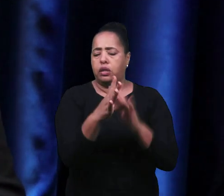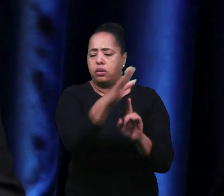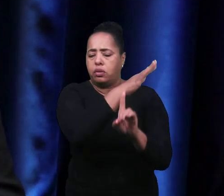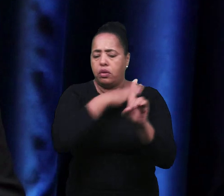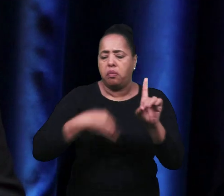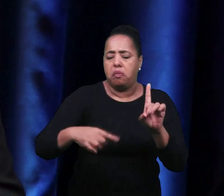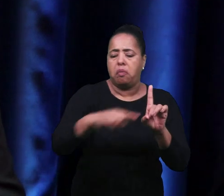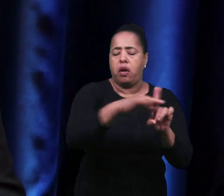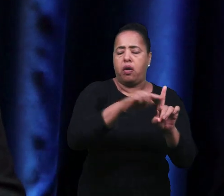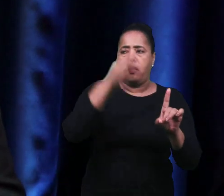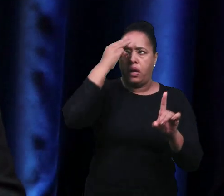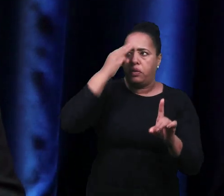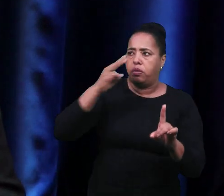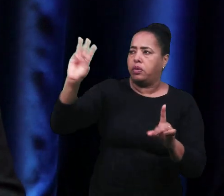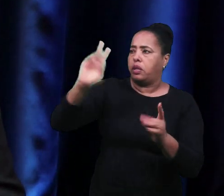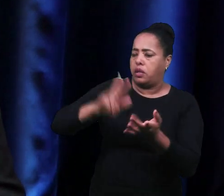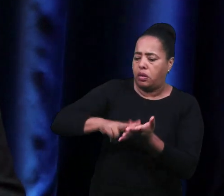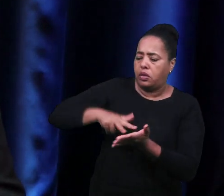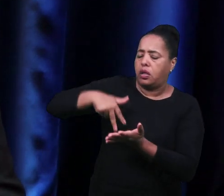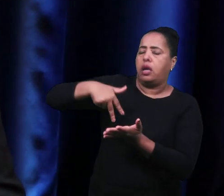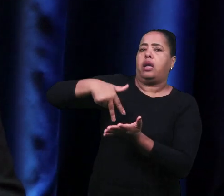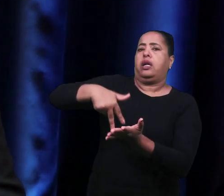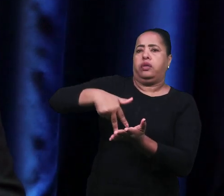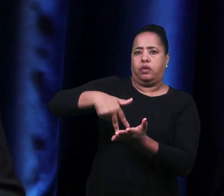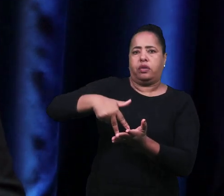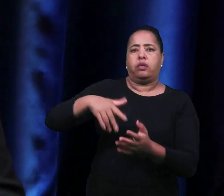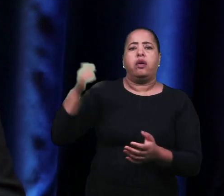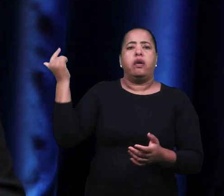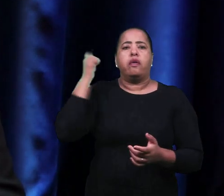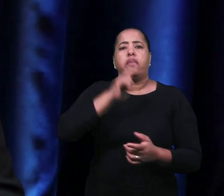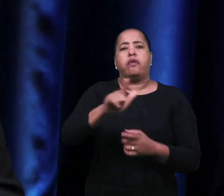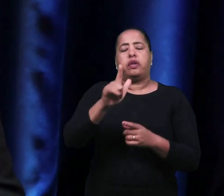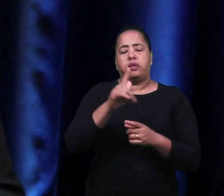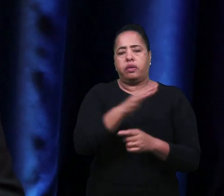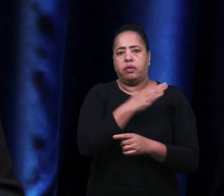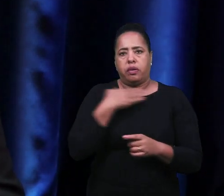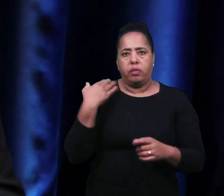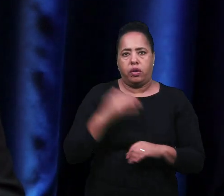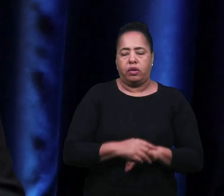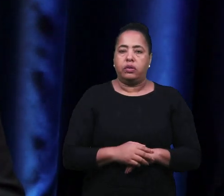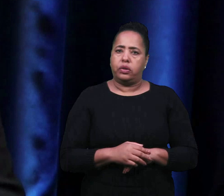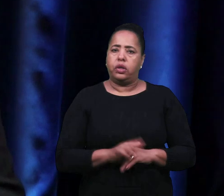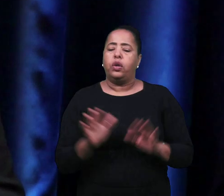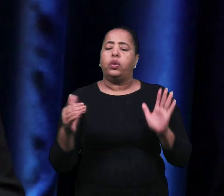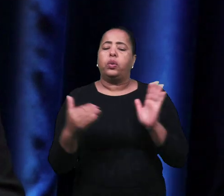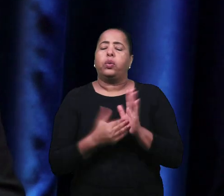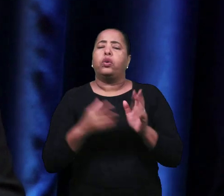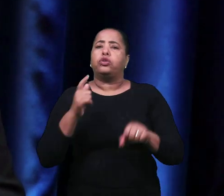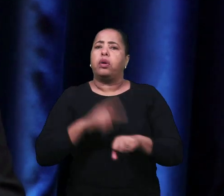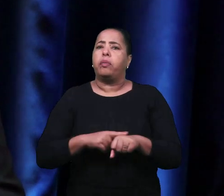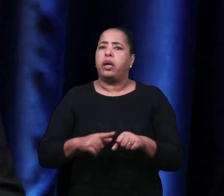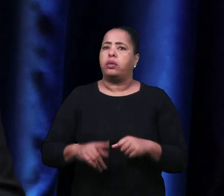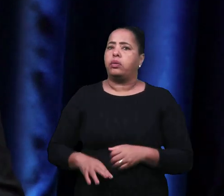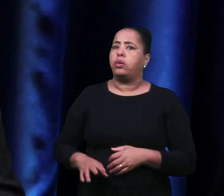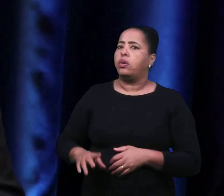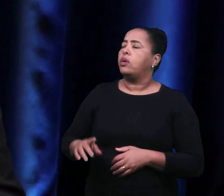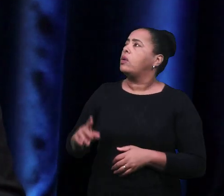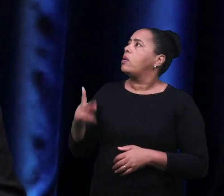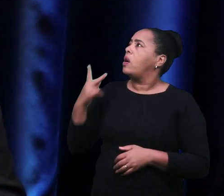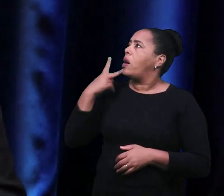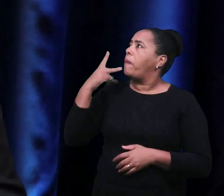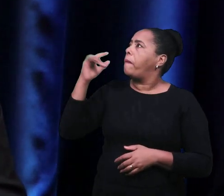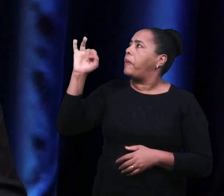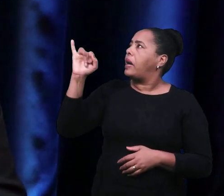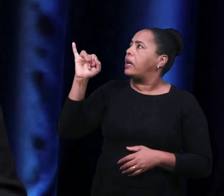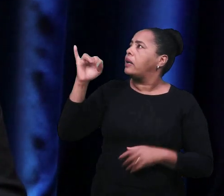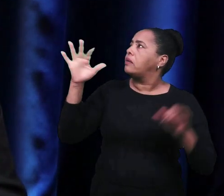ressuscitou. Venceu a morte. Ele, antes, né, no seu último momento, ele diz, né, na cruz: Pai, está